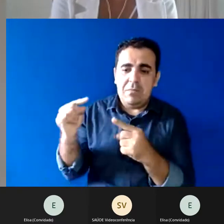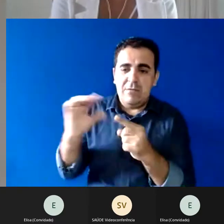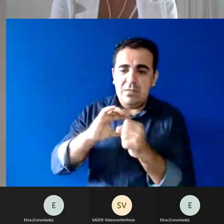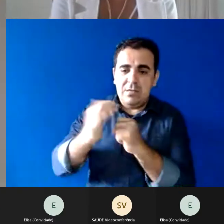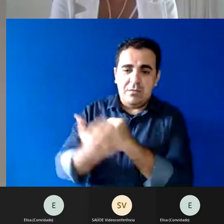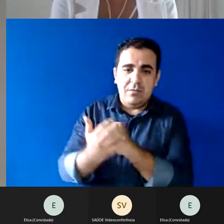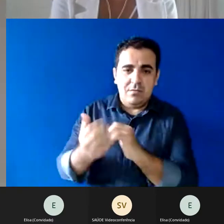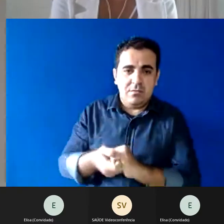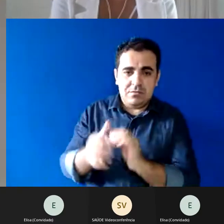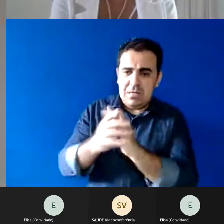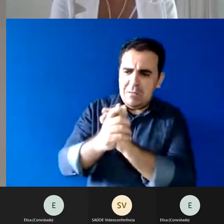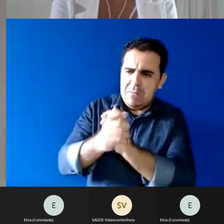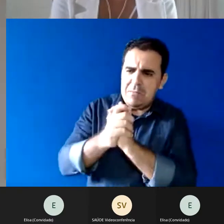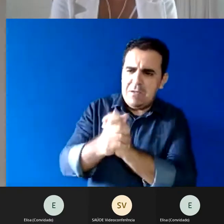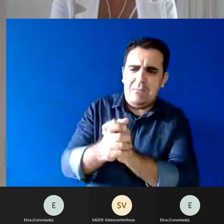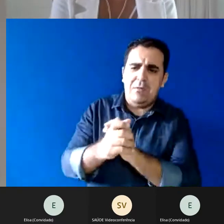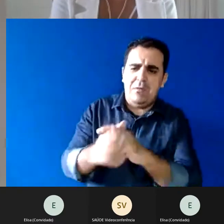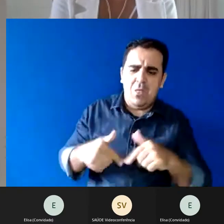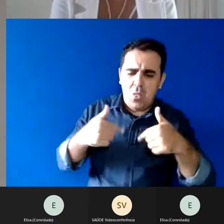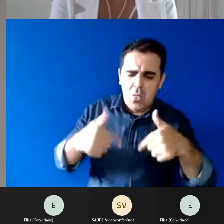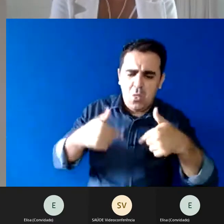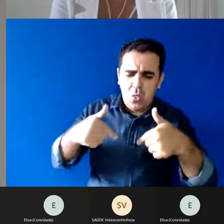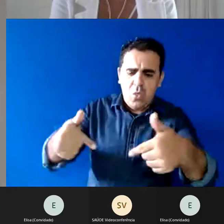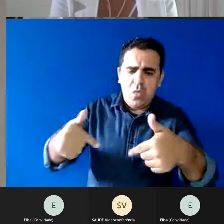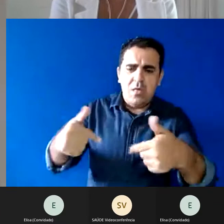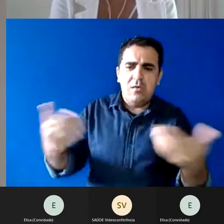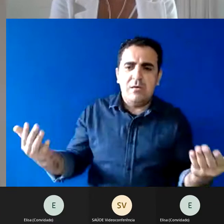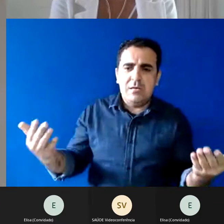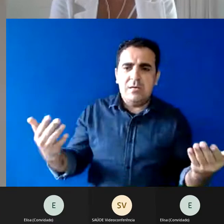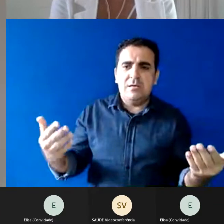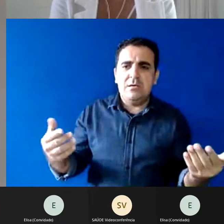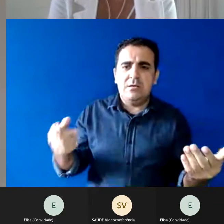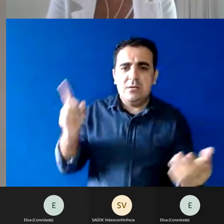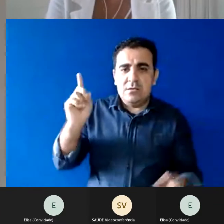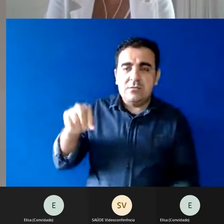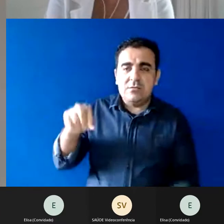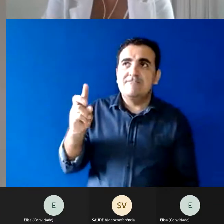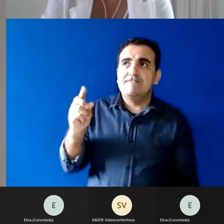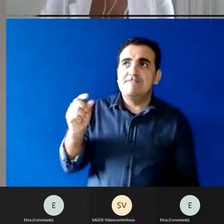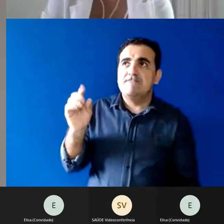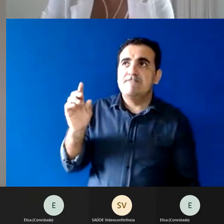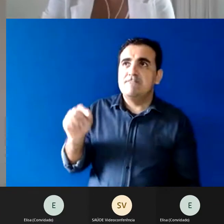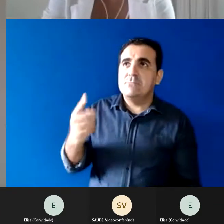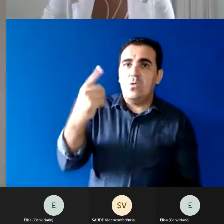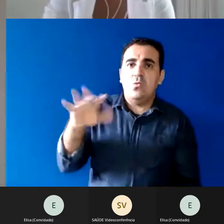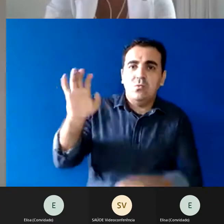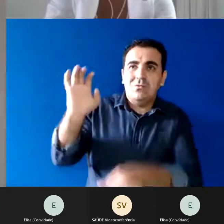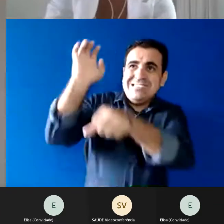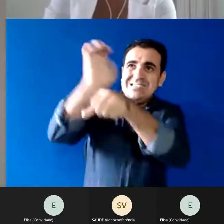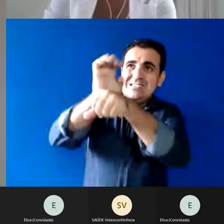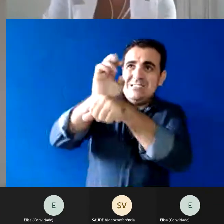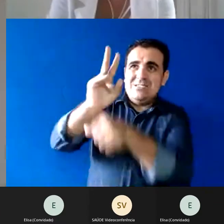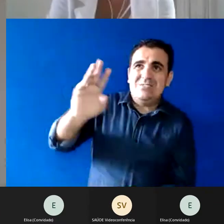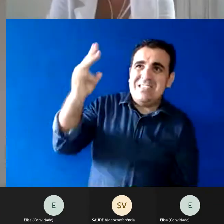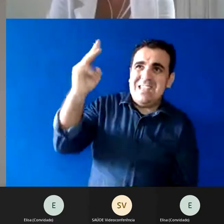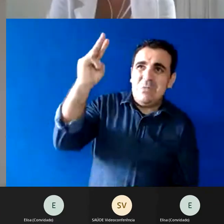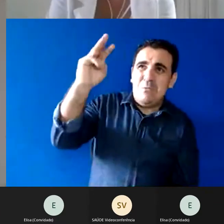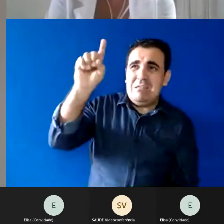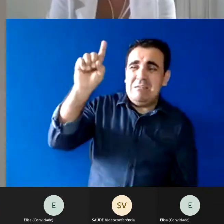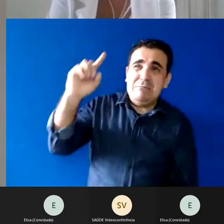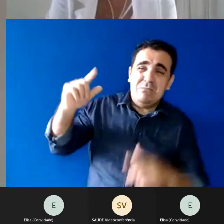e parabenizar os esforços, apesar de ser um estado com tantos desafios,